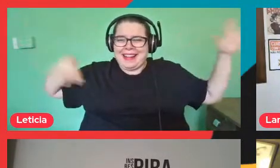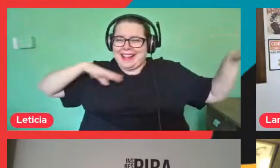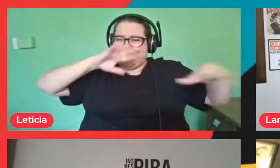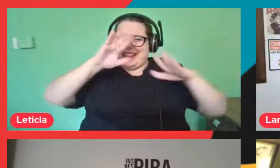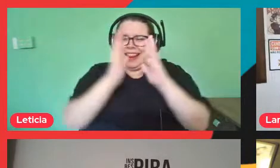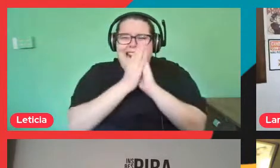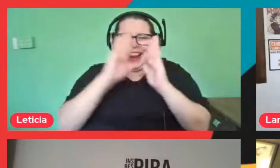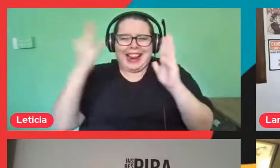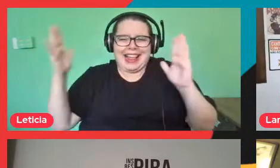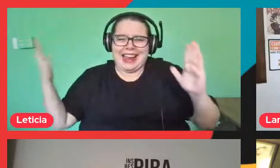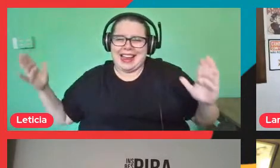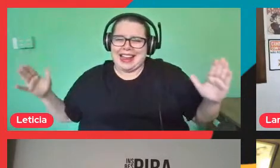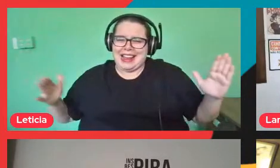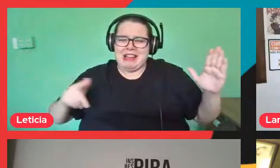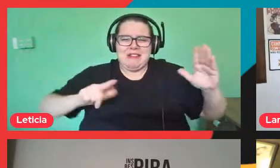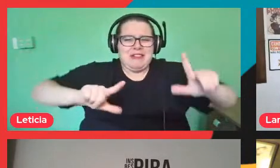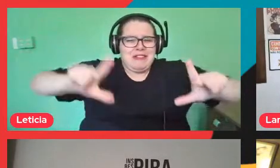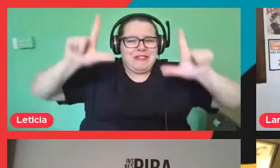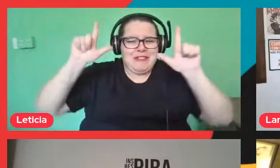muitos quadros